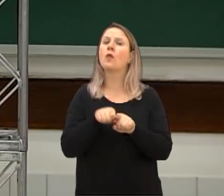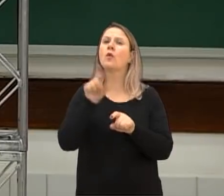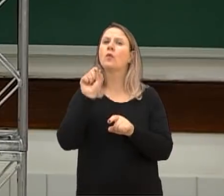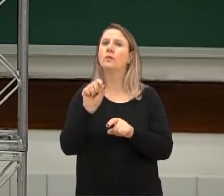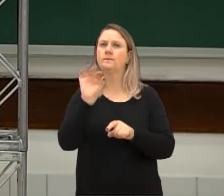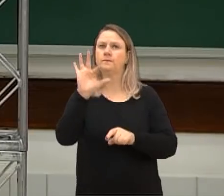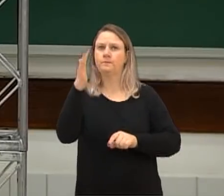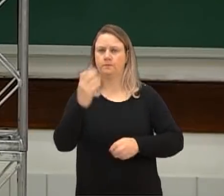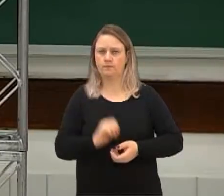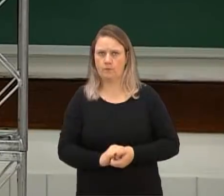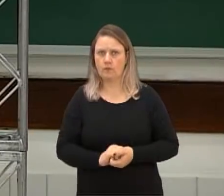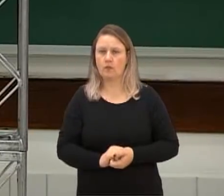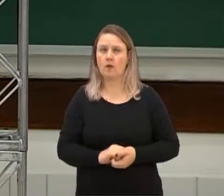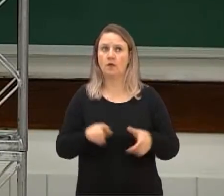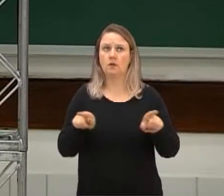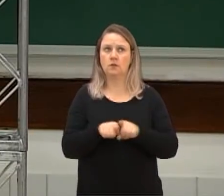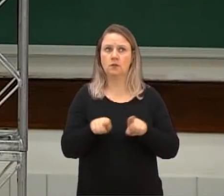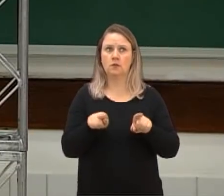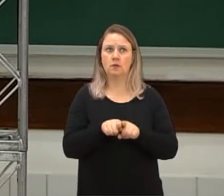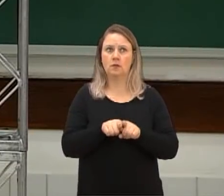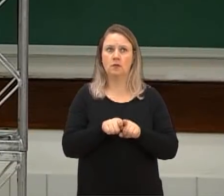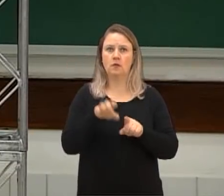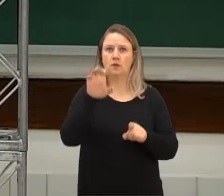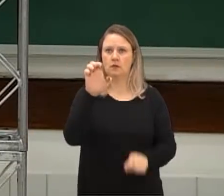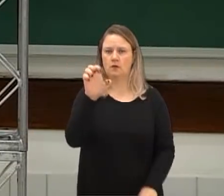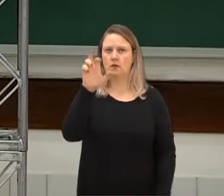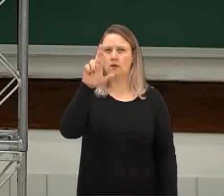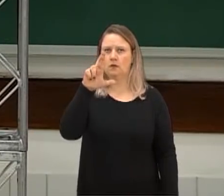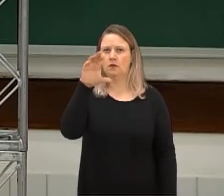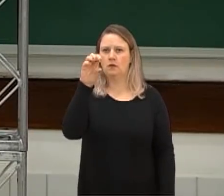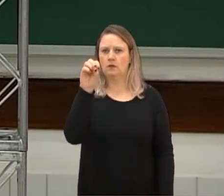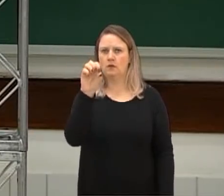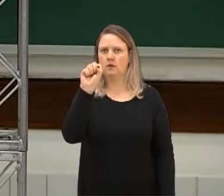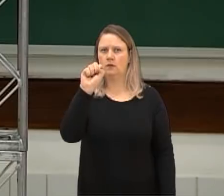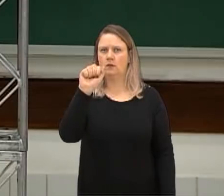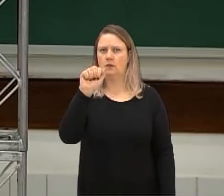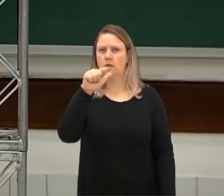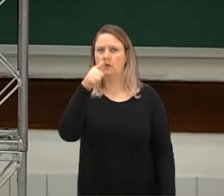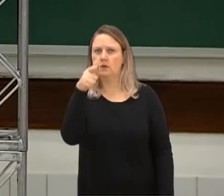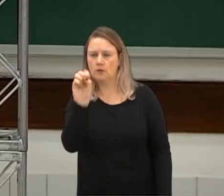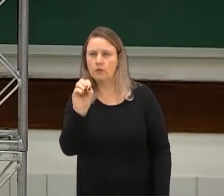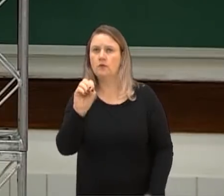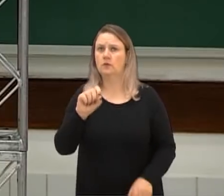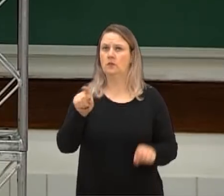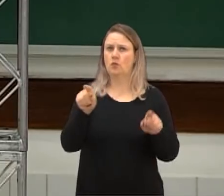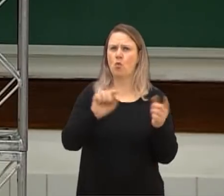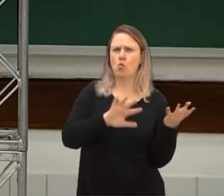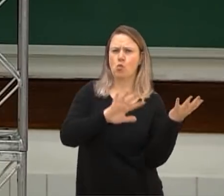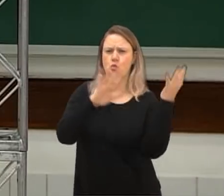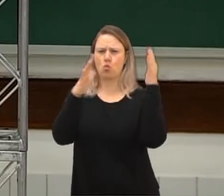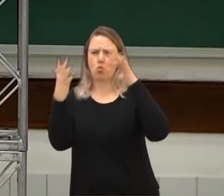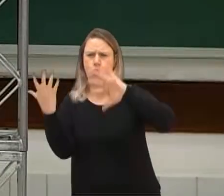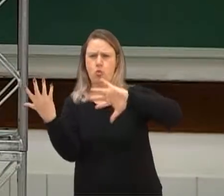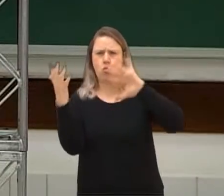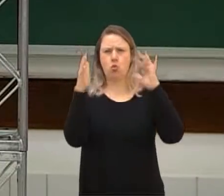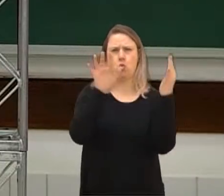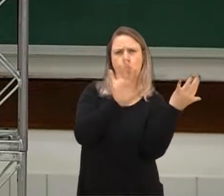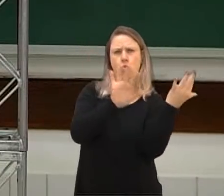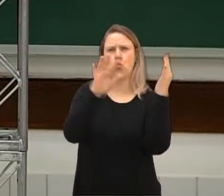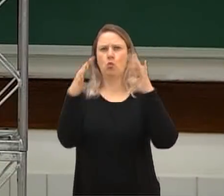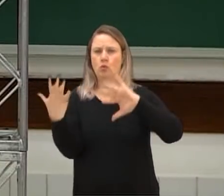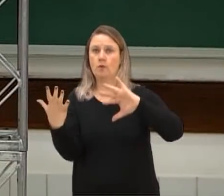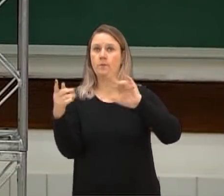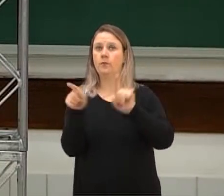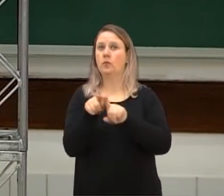que aconteça as erosões. Então, o intemperismo, ele causa as erosões. Então, vamos ver aqui,